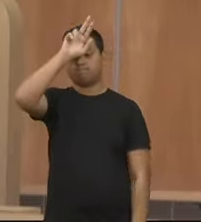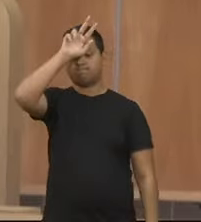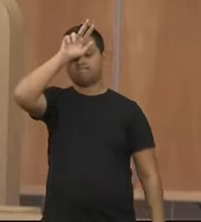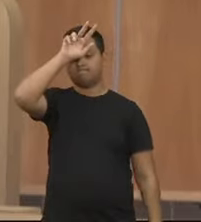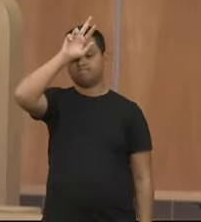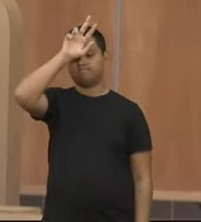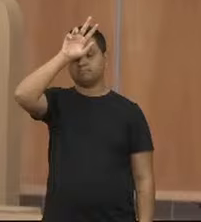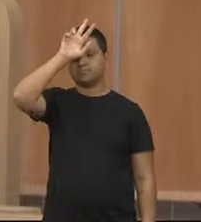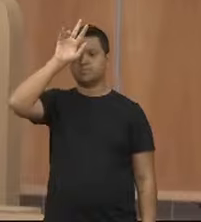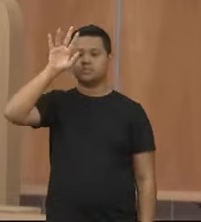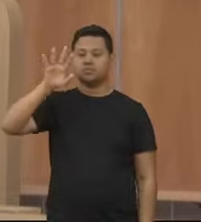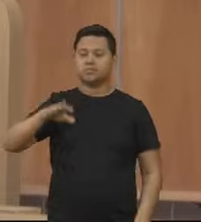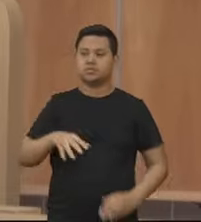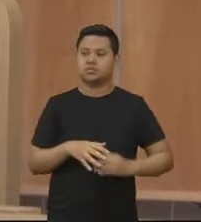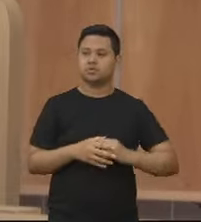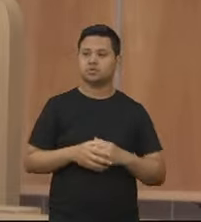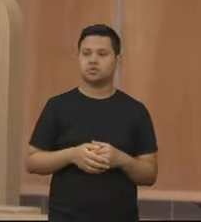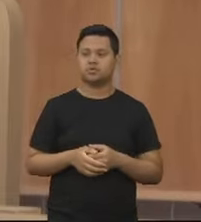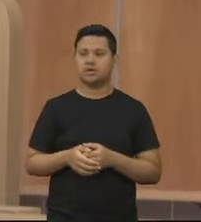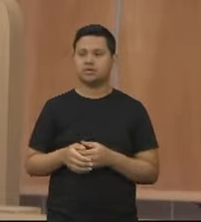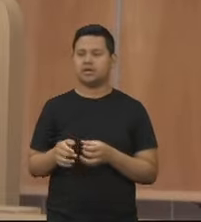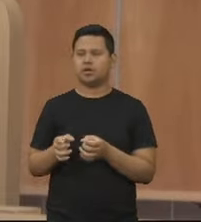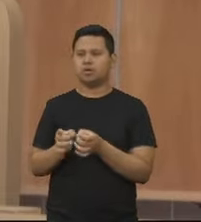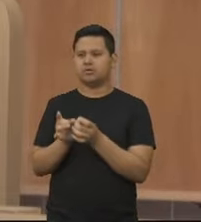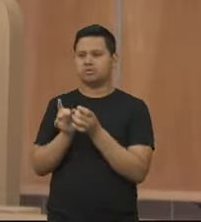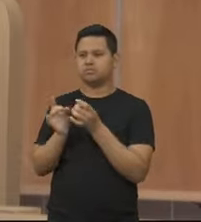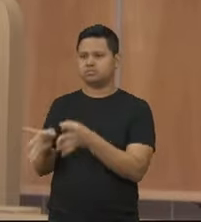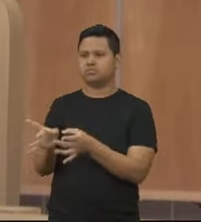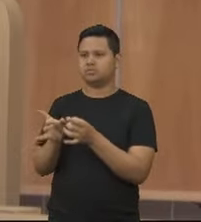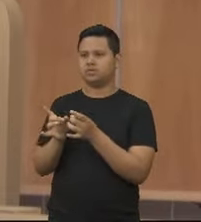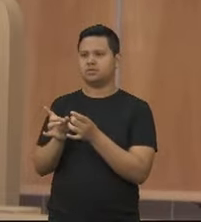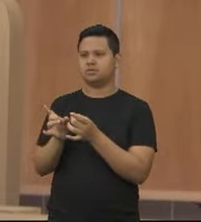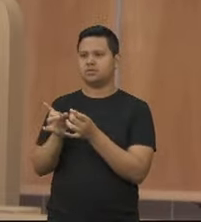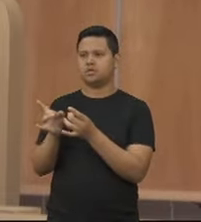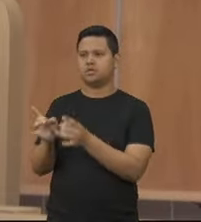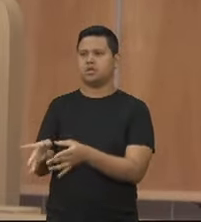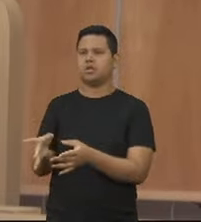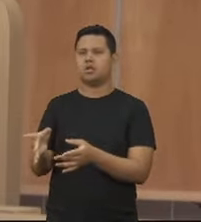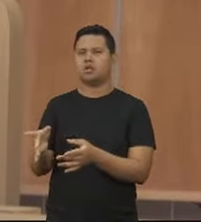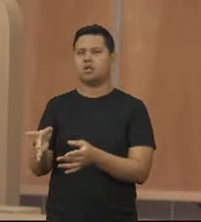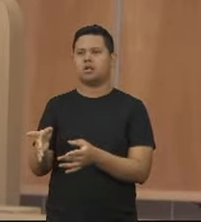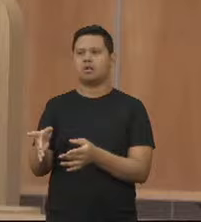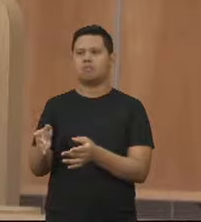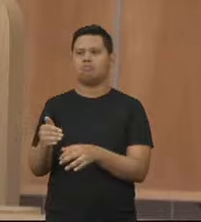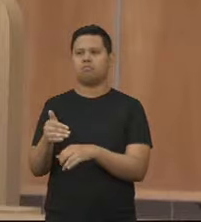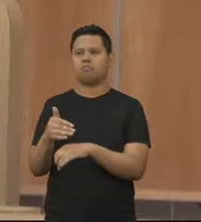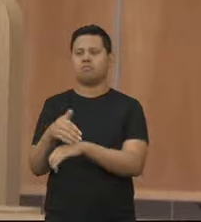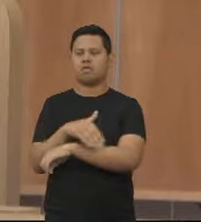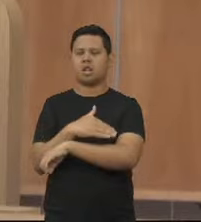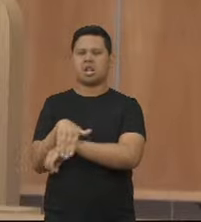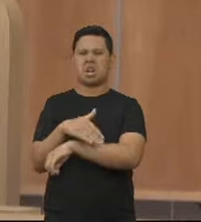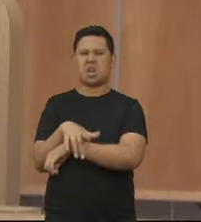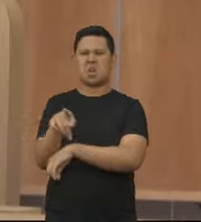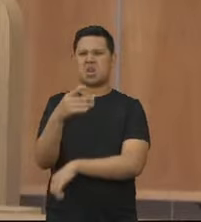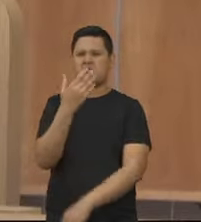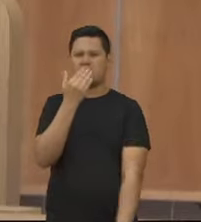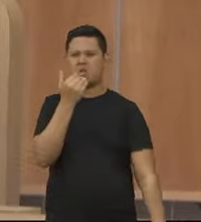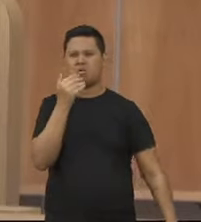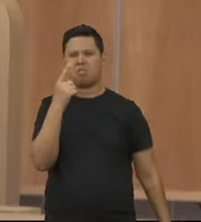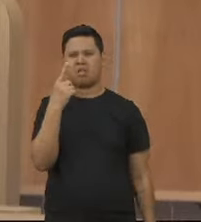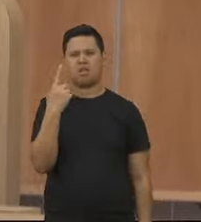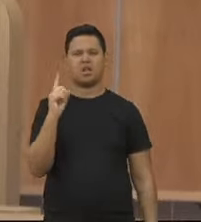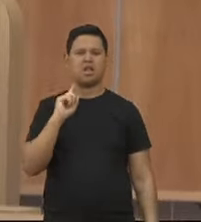são jogados na rua para comer lixo. Essa cena que nós não queremos. Mas a gente